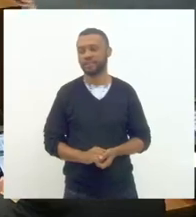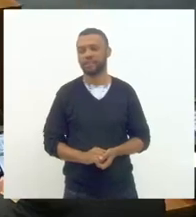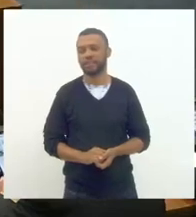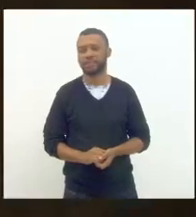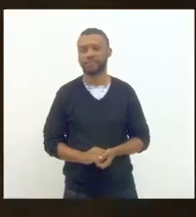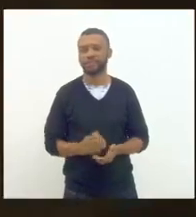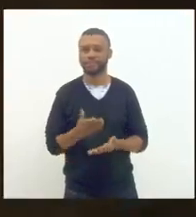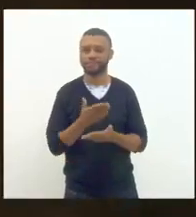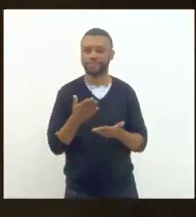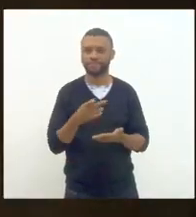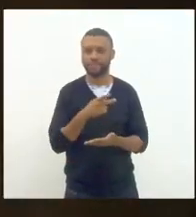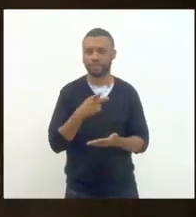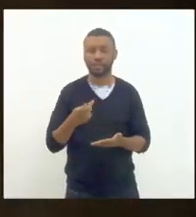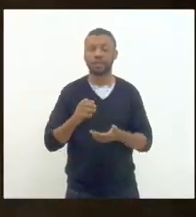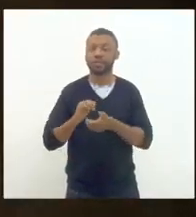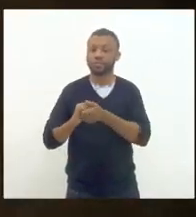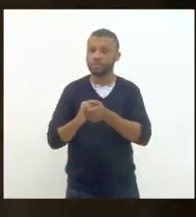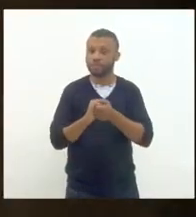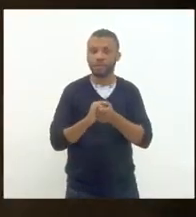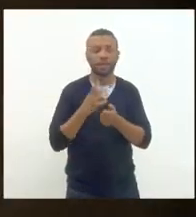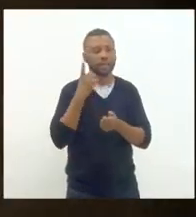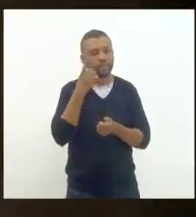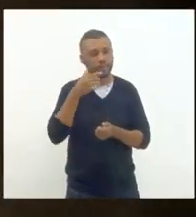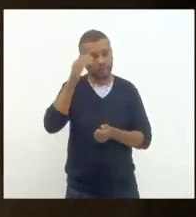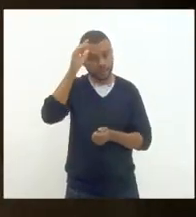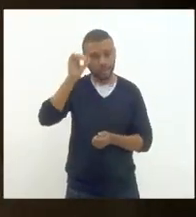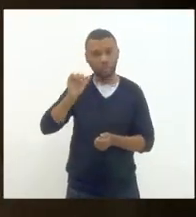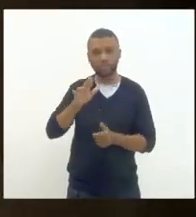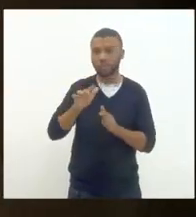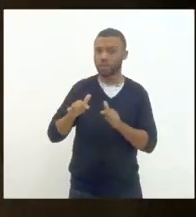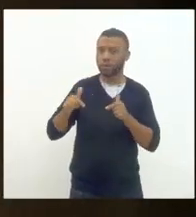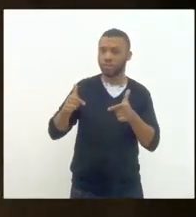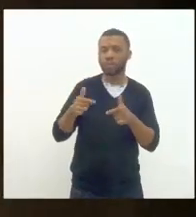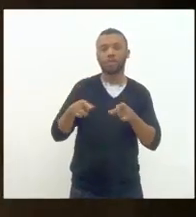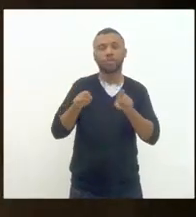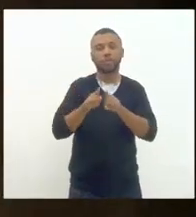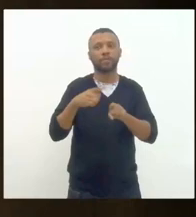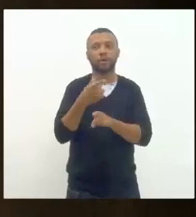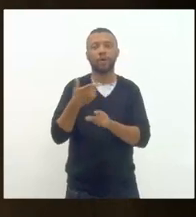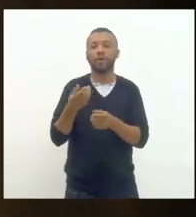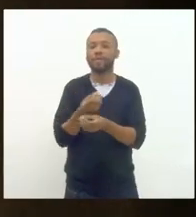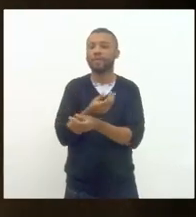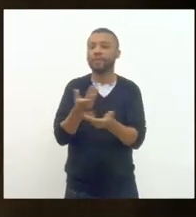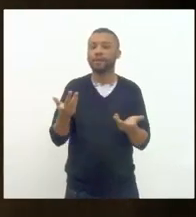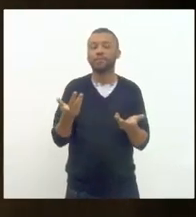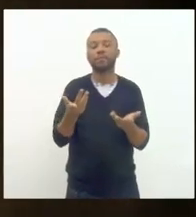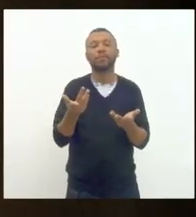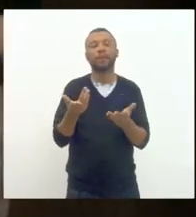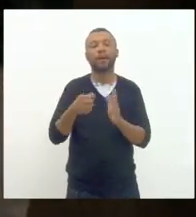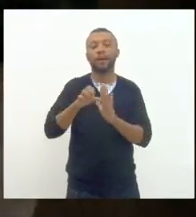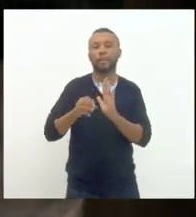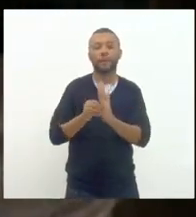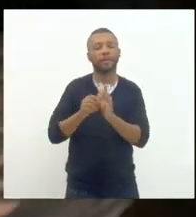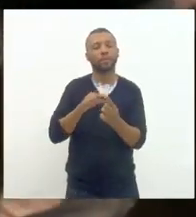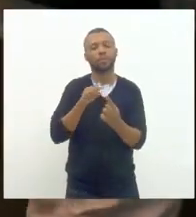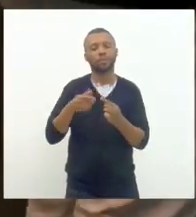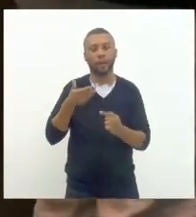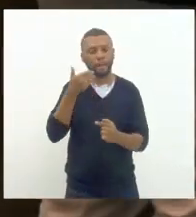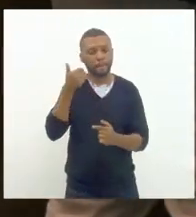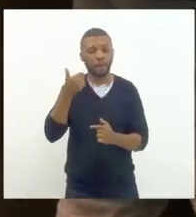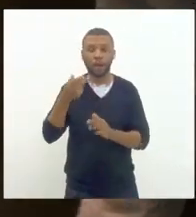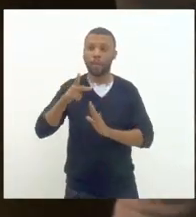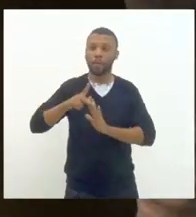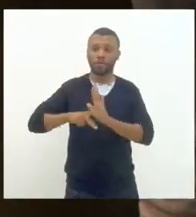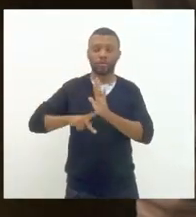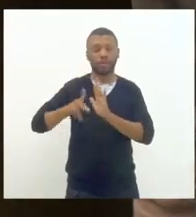Senhor presidente, cumprimento a deputada Tia Ju pela iniciativa. Nós também oferecemos emendas na expectativa de contribuir para melhorar o projeto,